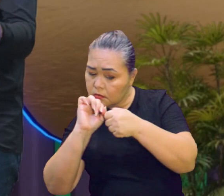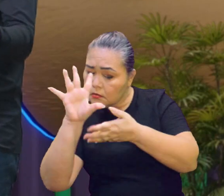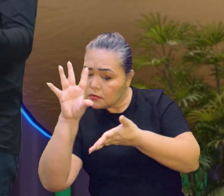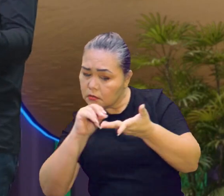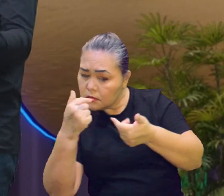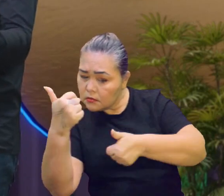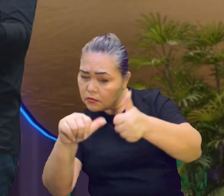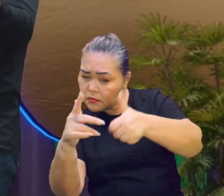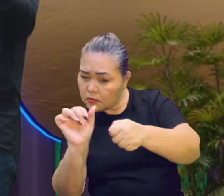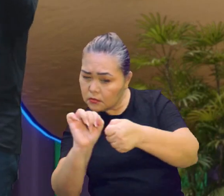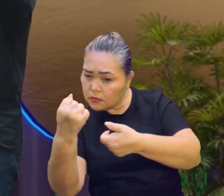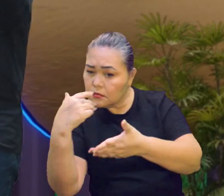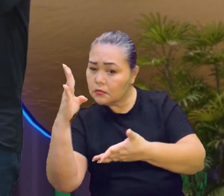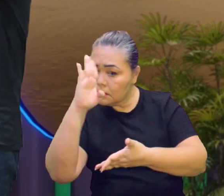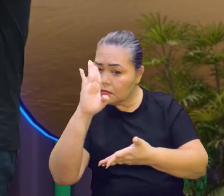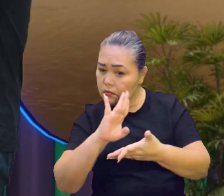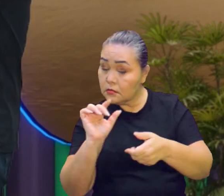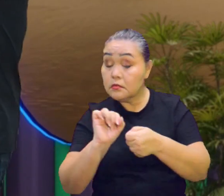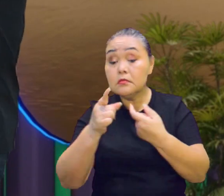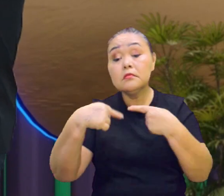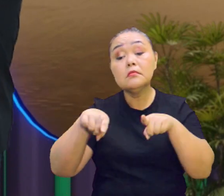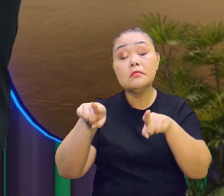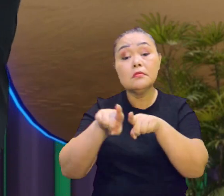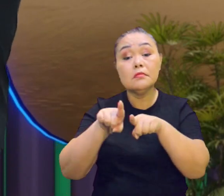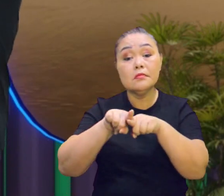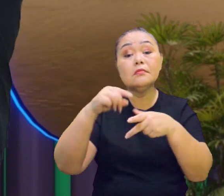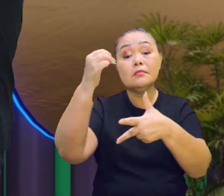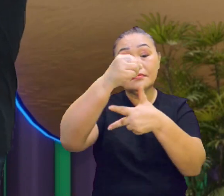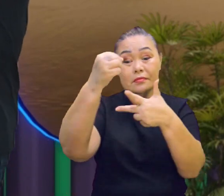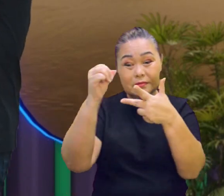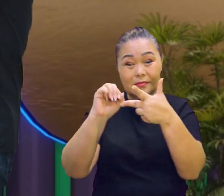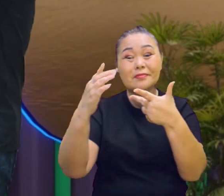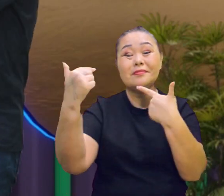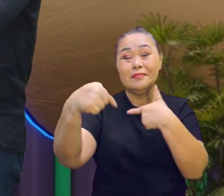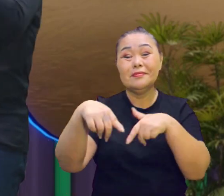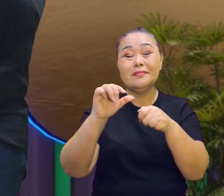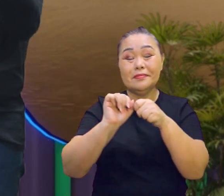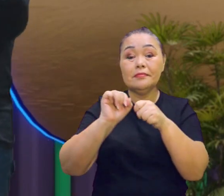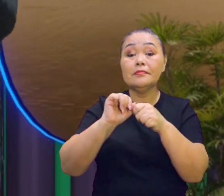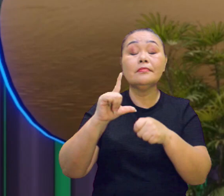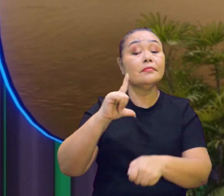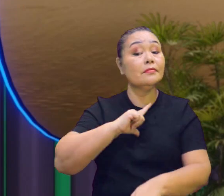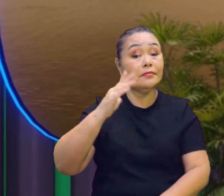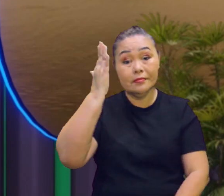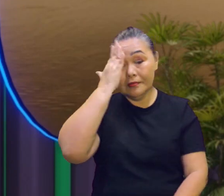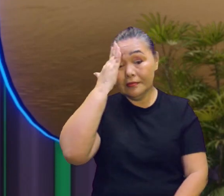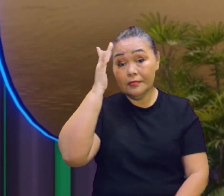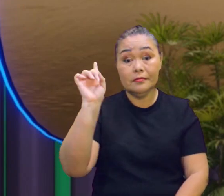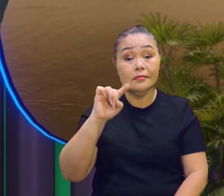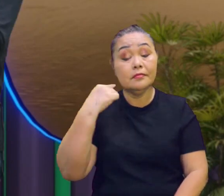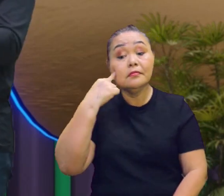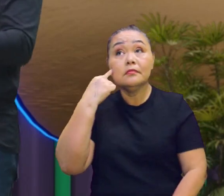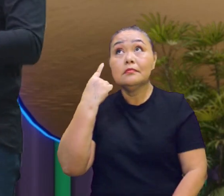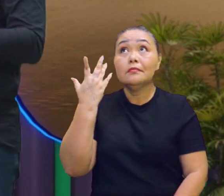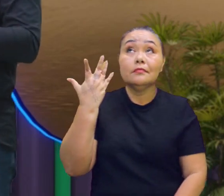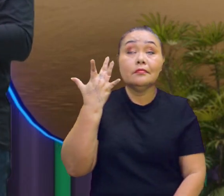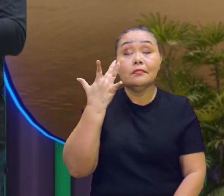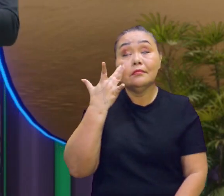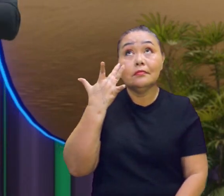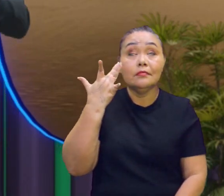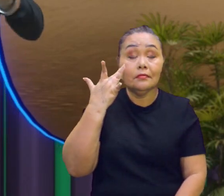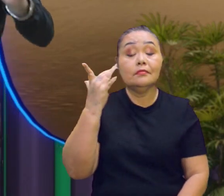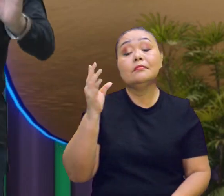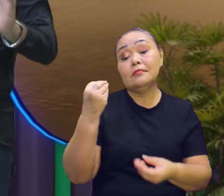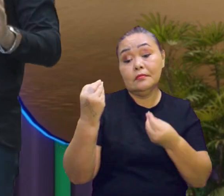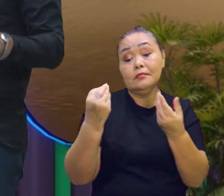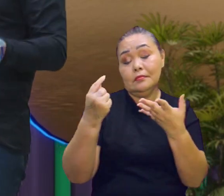tipo de estudo do Brasil, elas também estão na prova do Enem. Né? Então você tem que saber, você não pode ir para uma prova sem não ter nenhuma